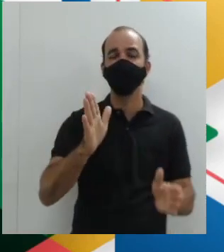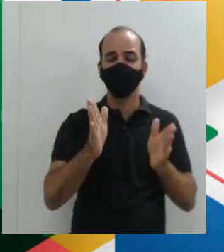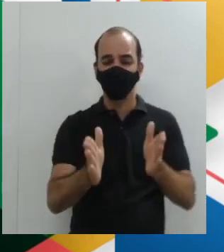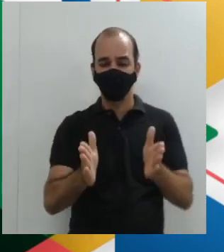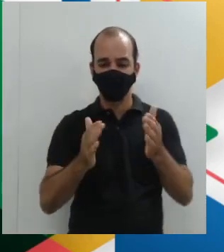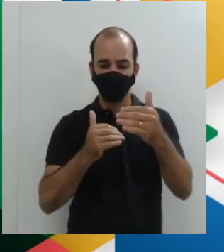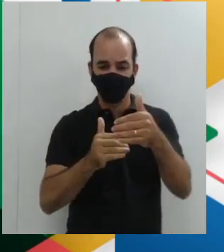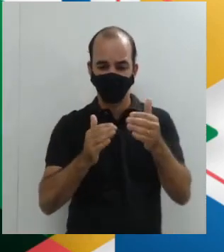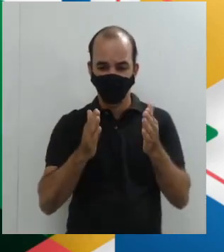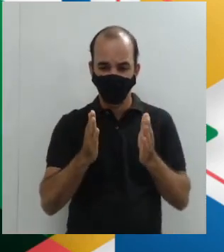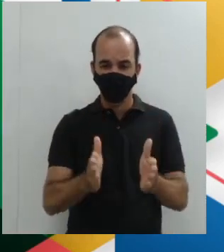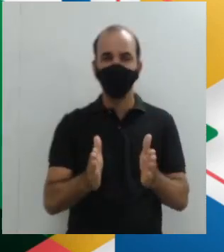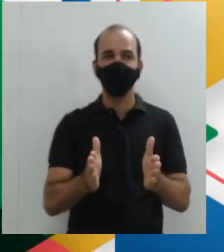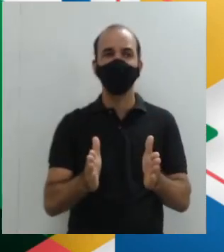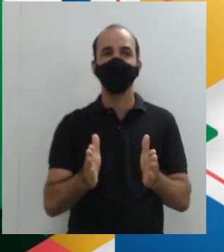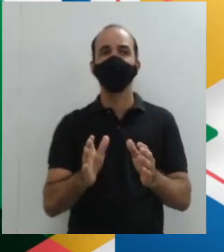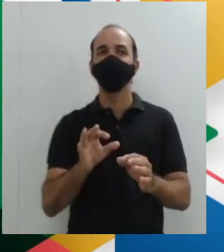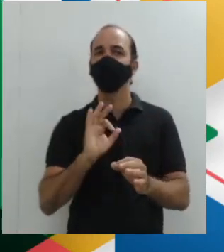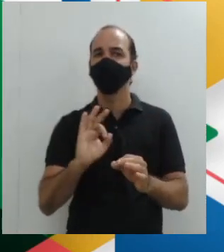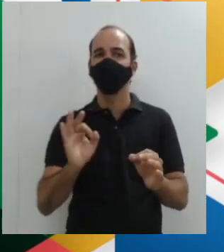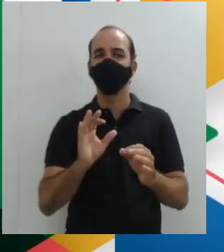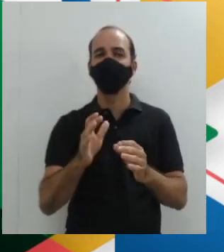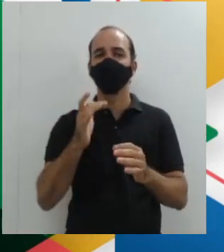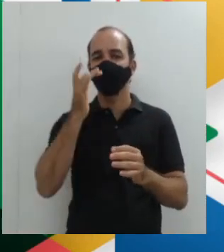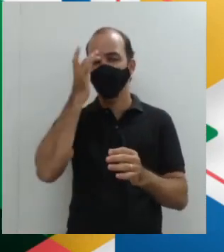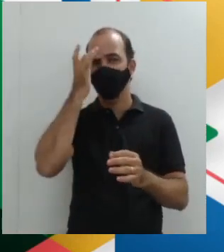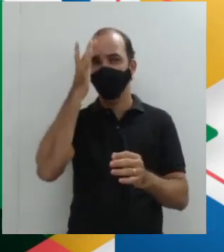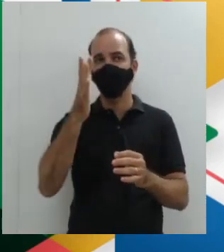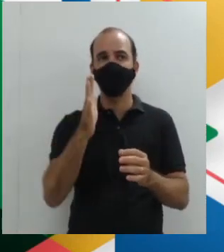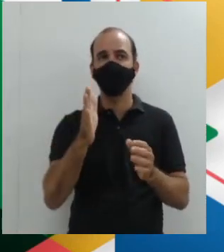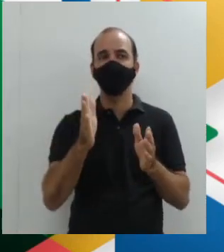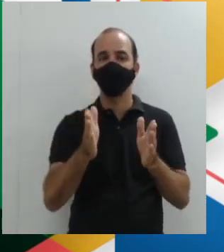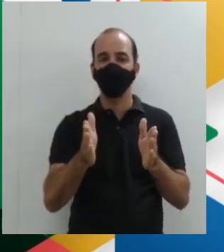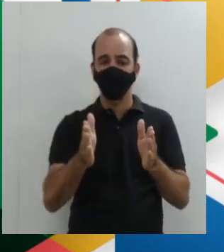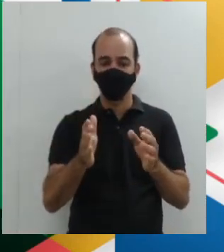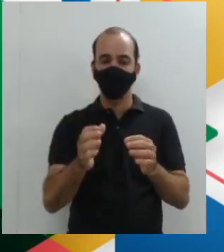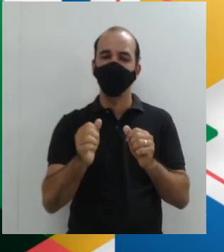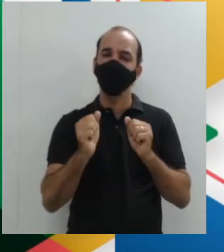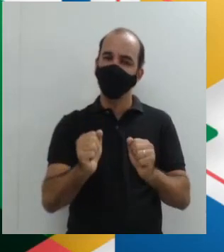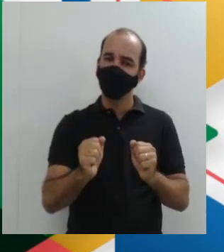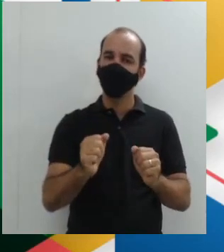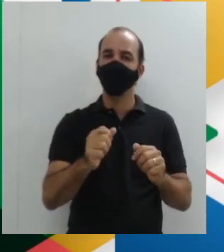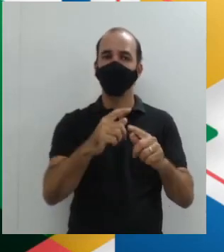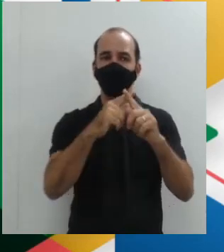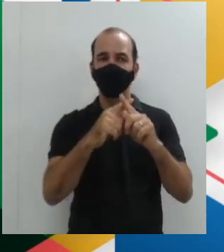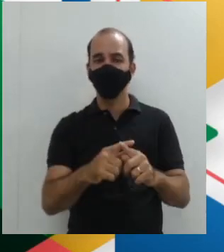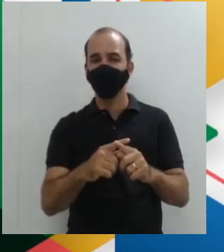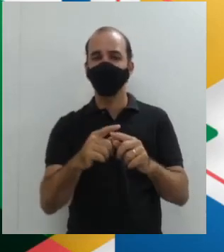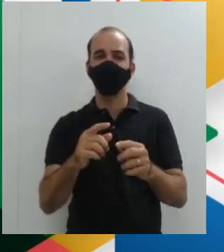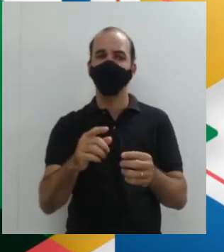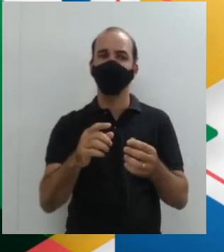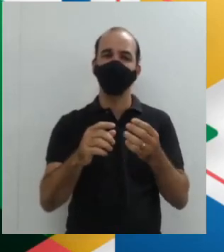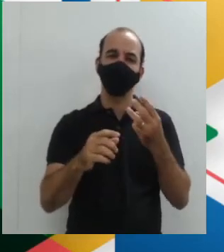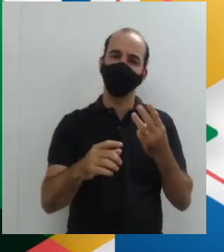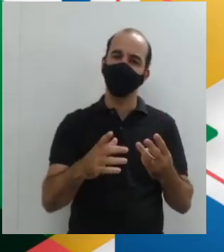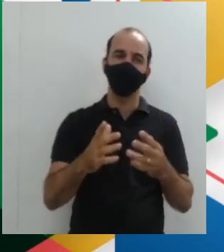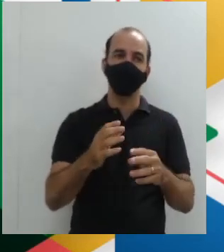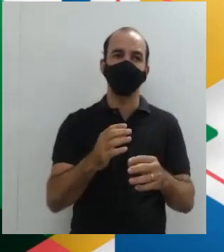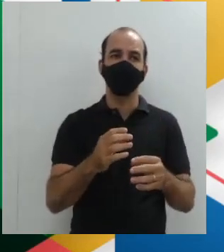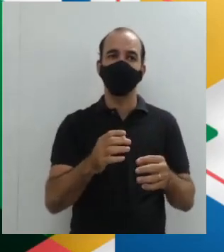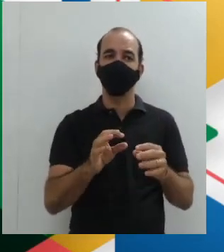quadrados congruentes. Por isso, qualquer de suas faces pode ser considerada como base. Olha que legal. Aí eu tenho